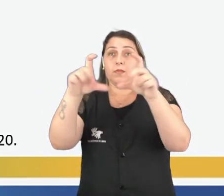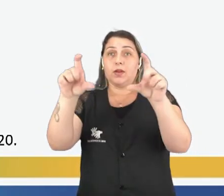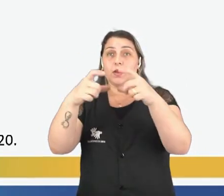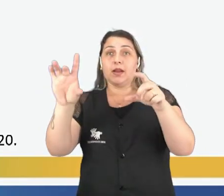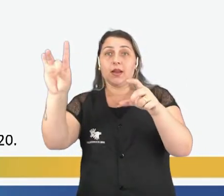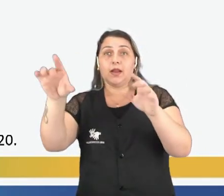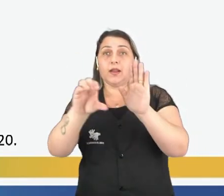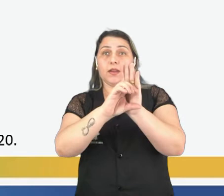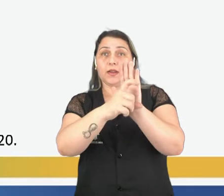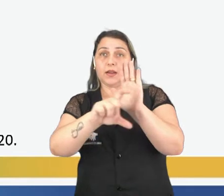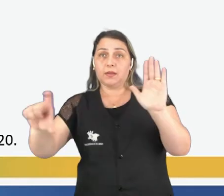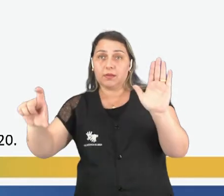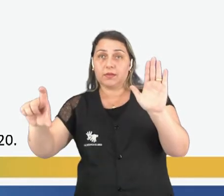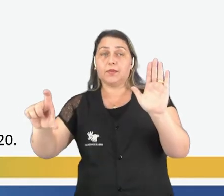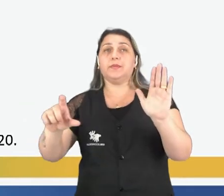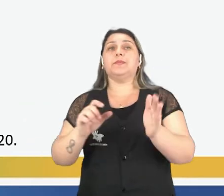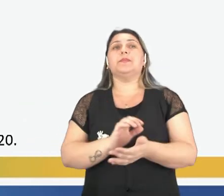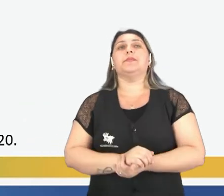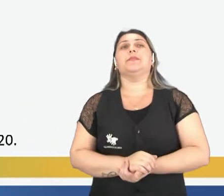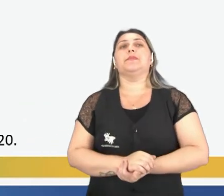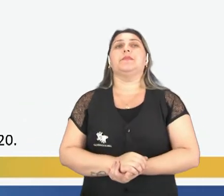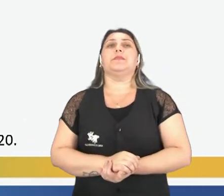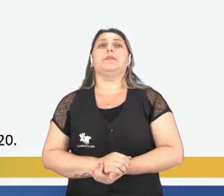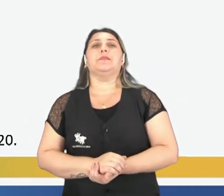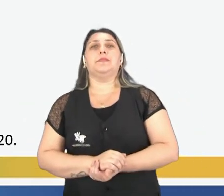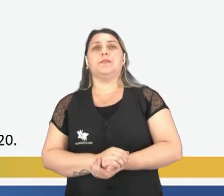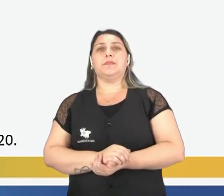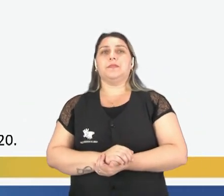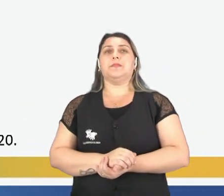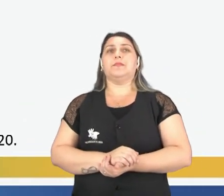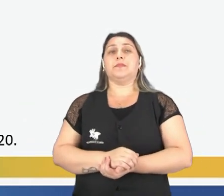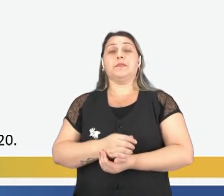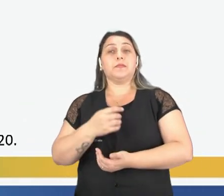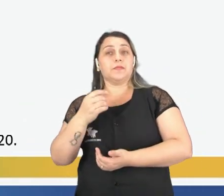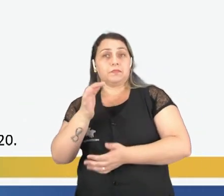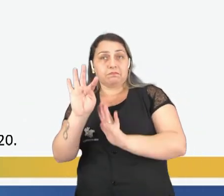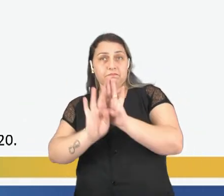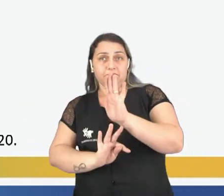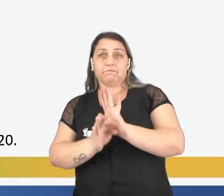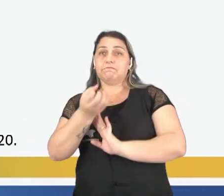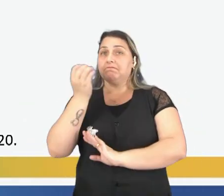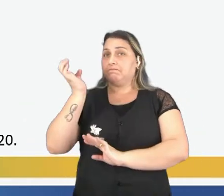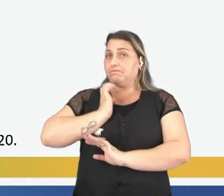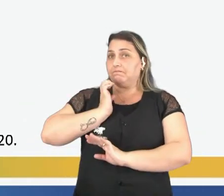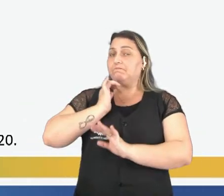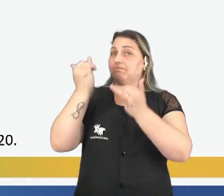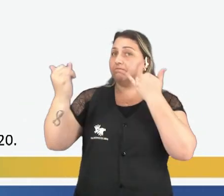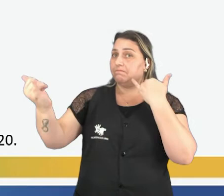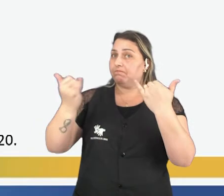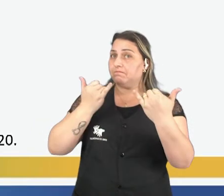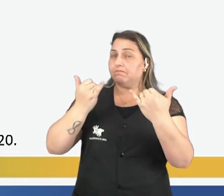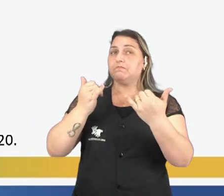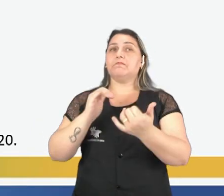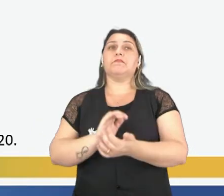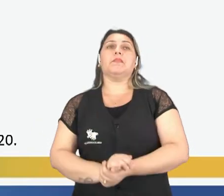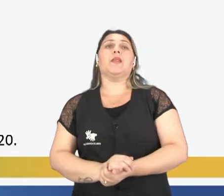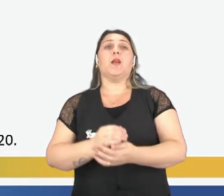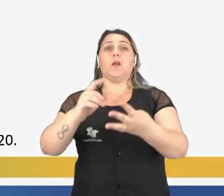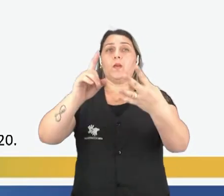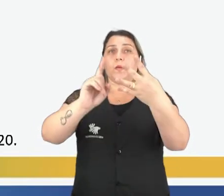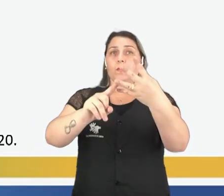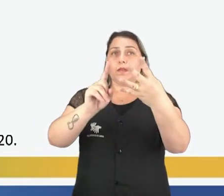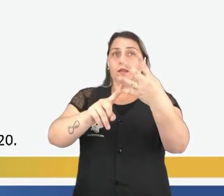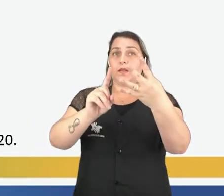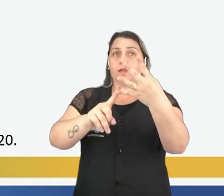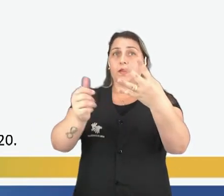cada capítulo ou parte. Olha só o que ele sugere, bem legal isso aí. O seu texto vai ficar bem rico em informações. No quarto